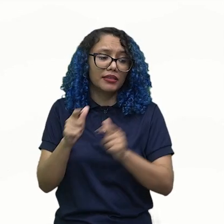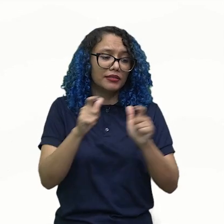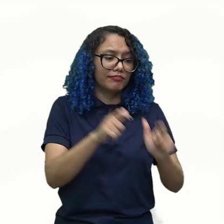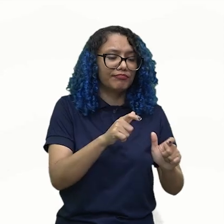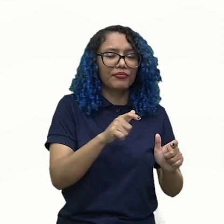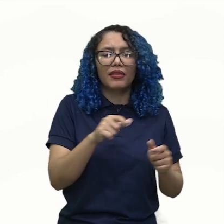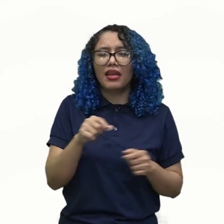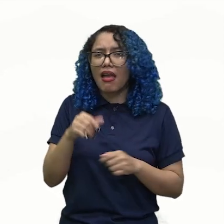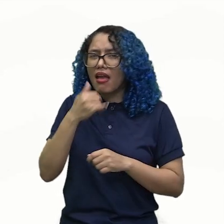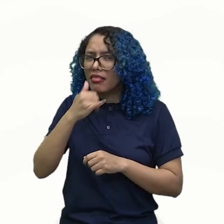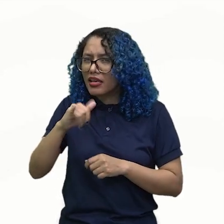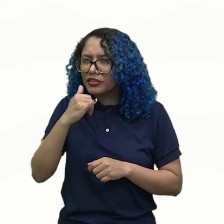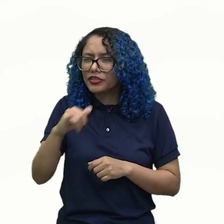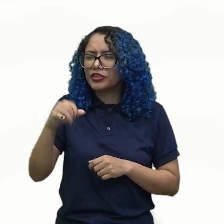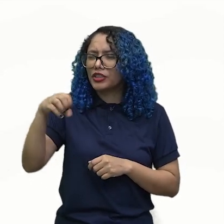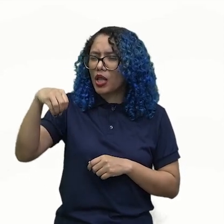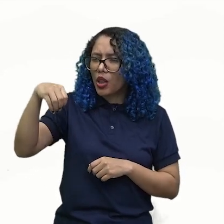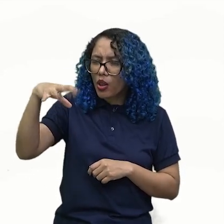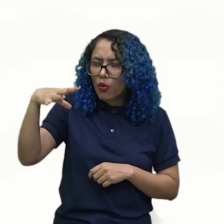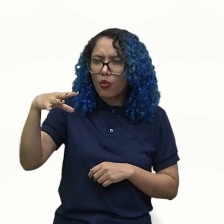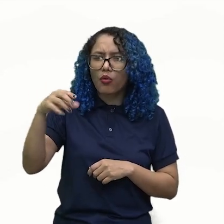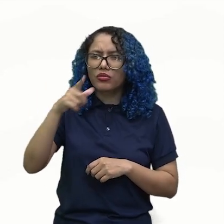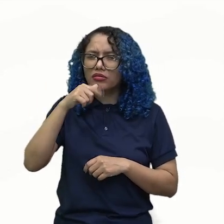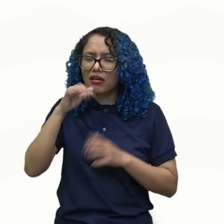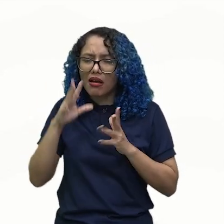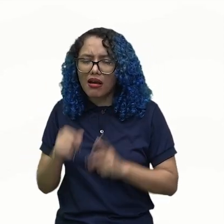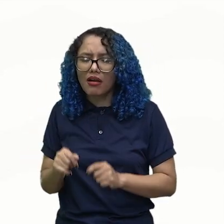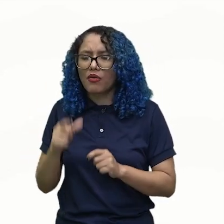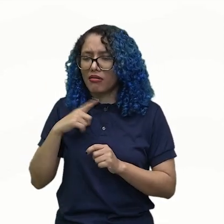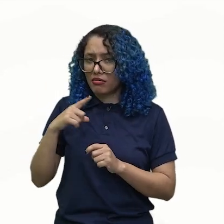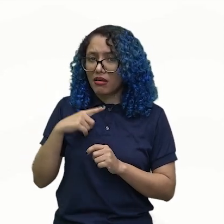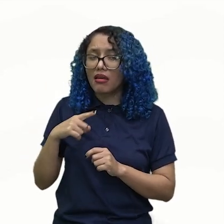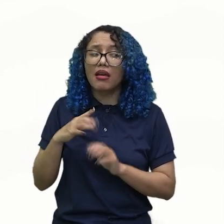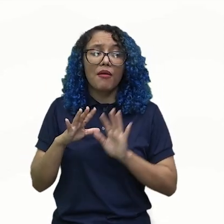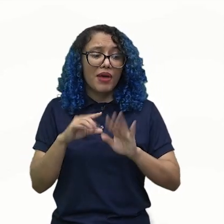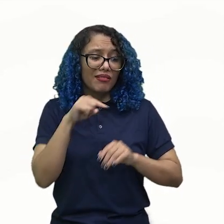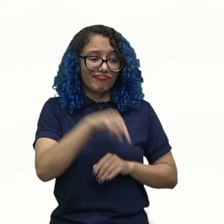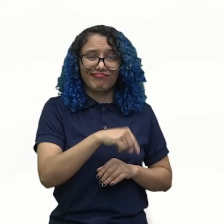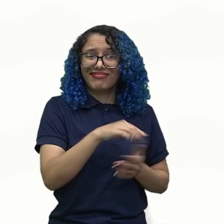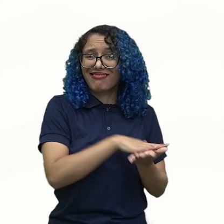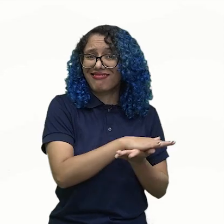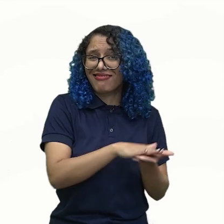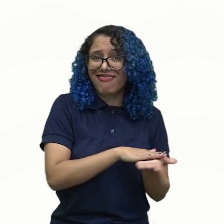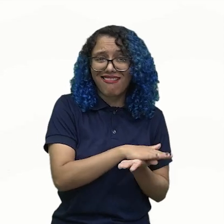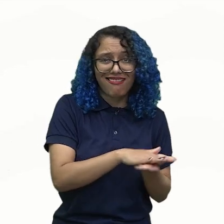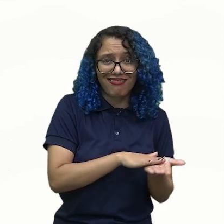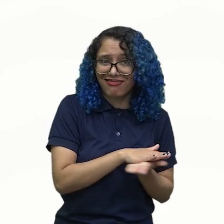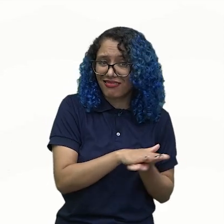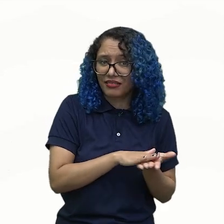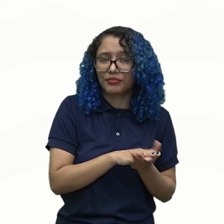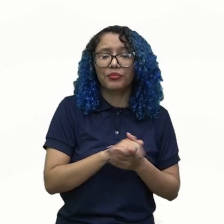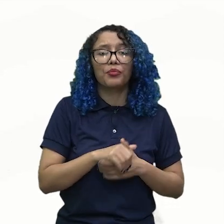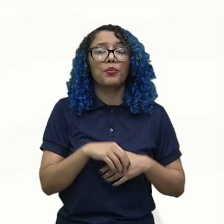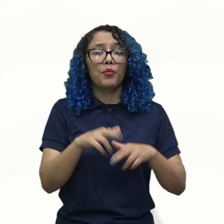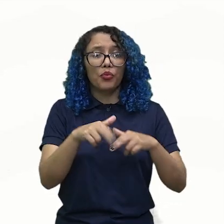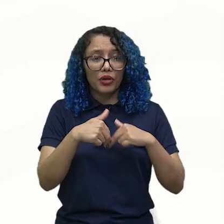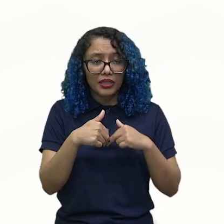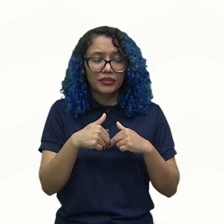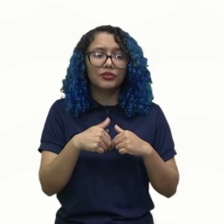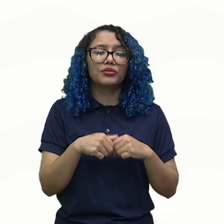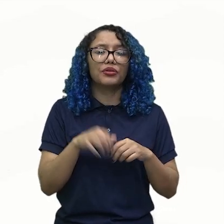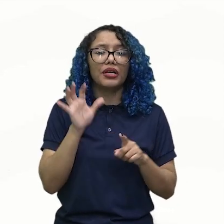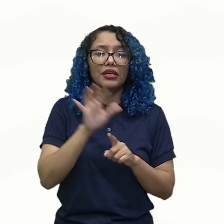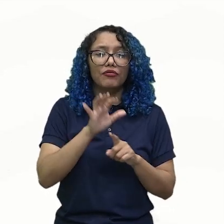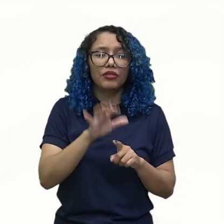elétrica, água encanada, saneamento básico, tem bairro que não tem nada disso, tá? Isso gera a segregação urbana e